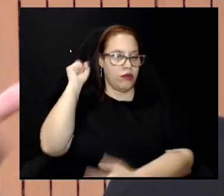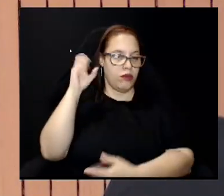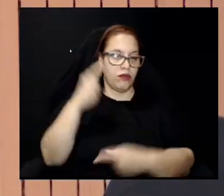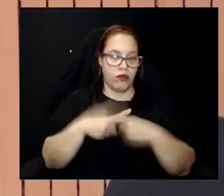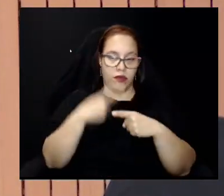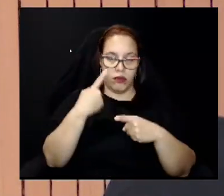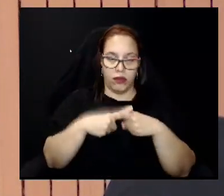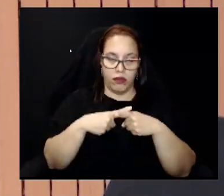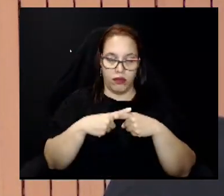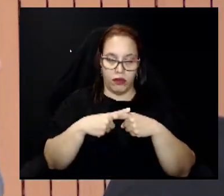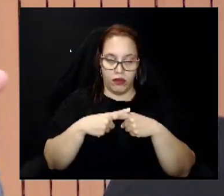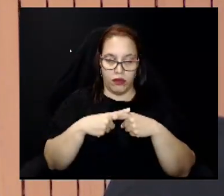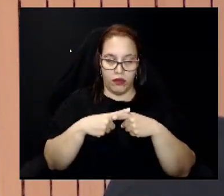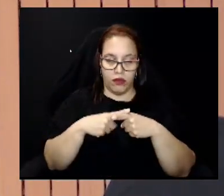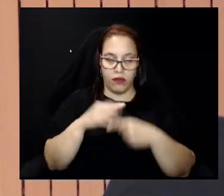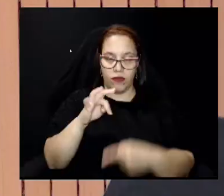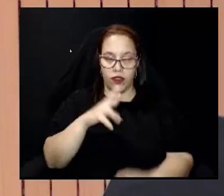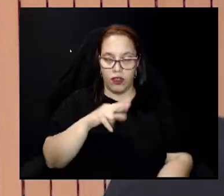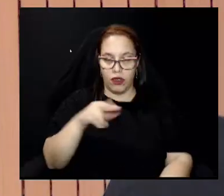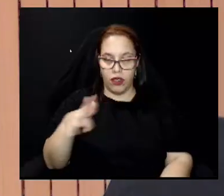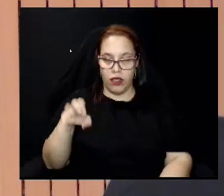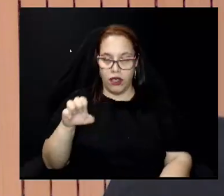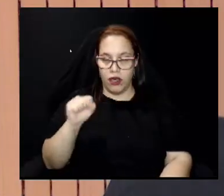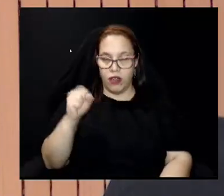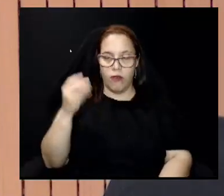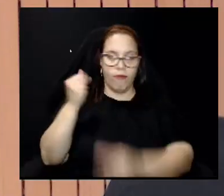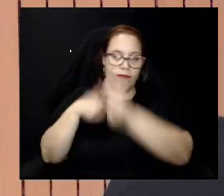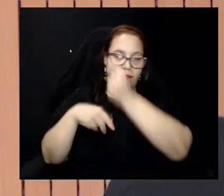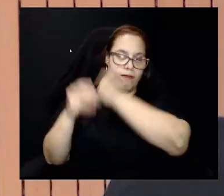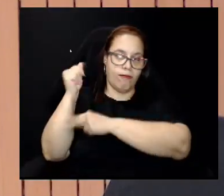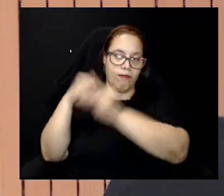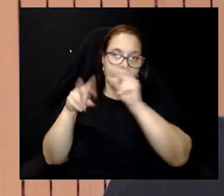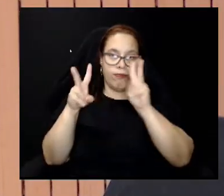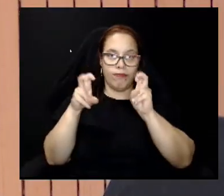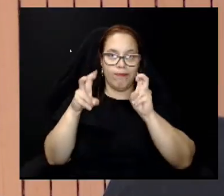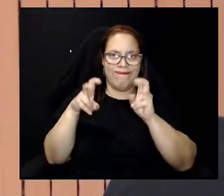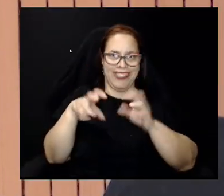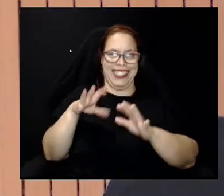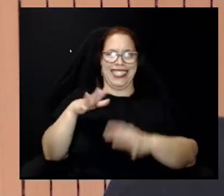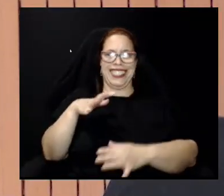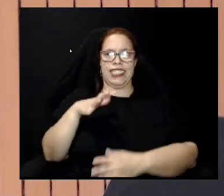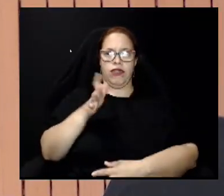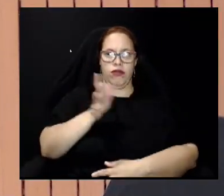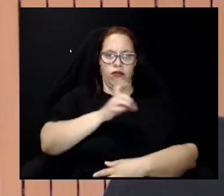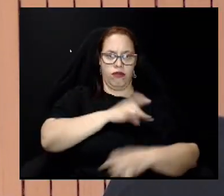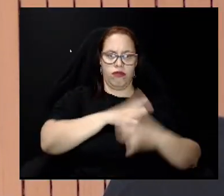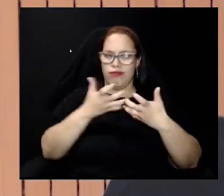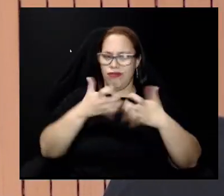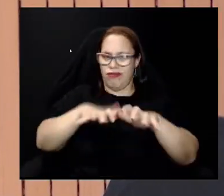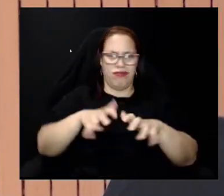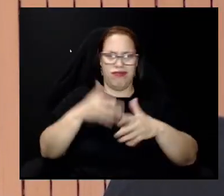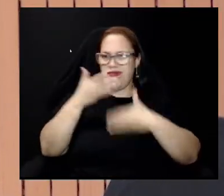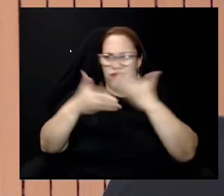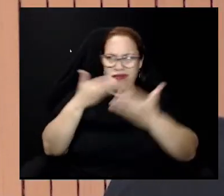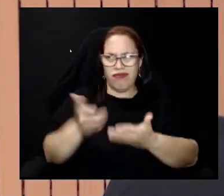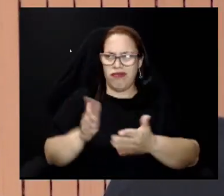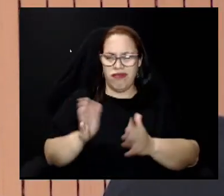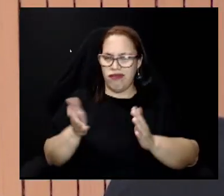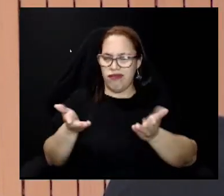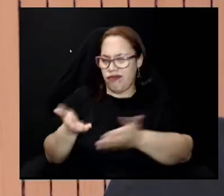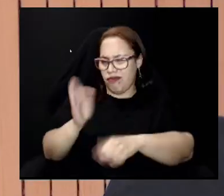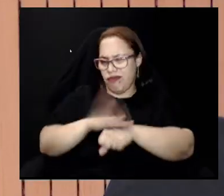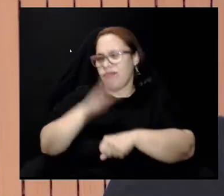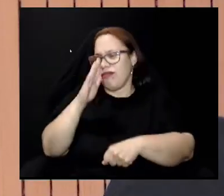o Torres bem disse, por muito tempo foi um tema áspero, um tema em que as pessoas não queriam ouvir, né? E hoje, cada vez mais, a